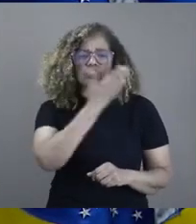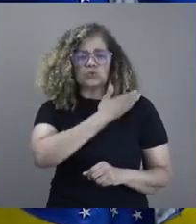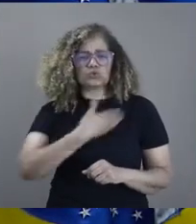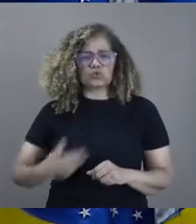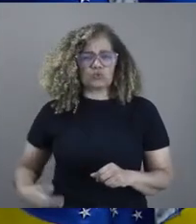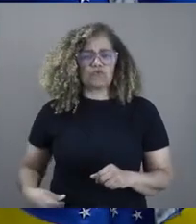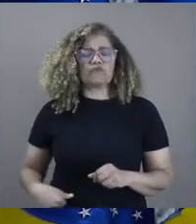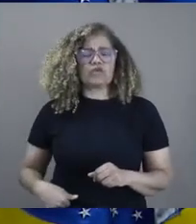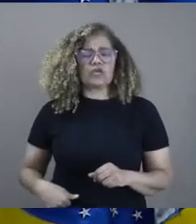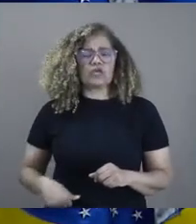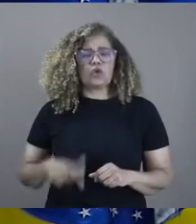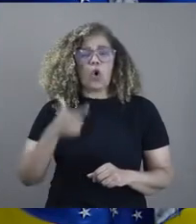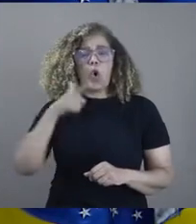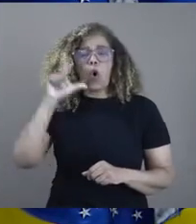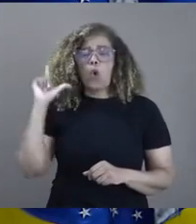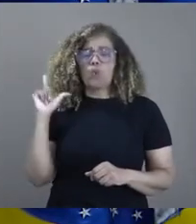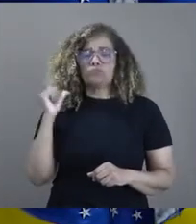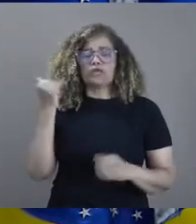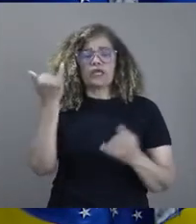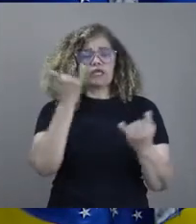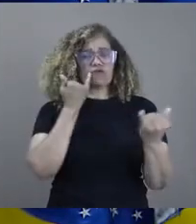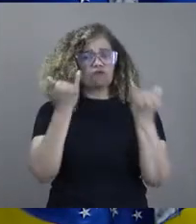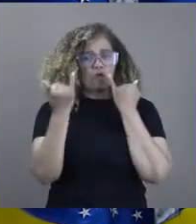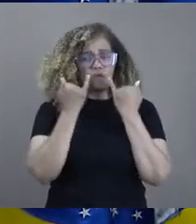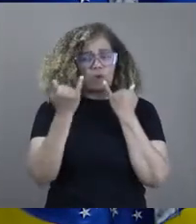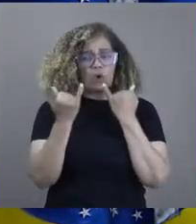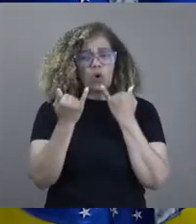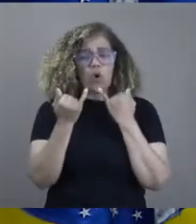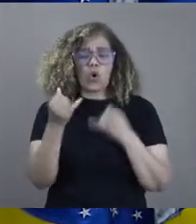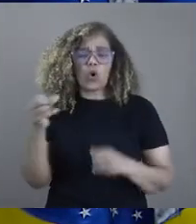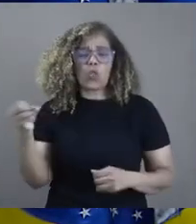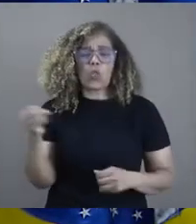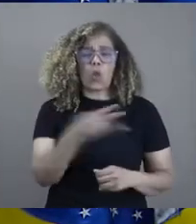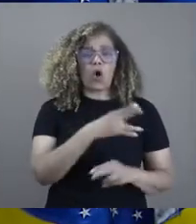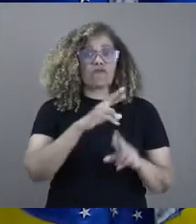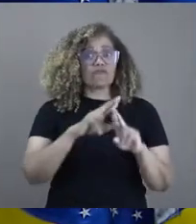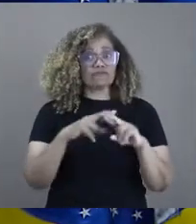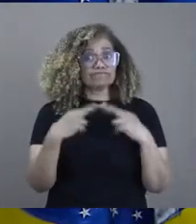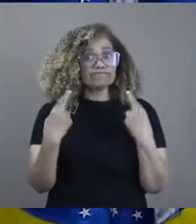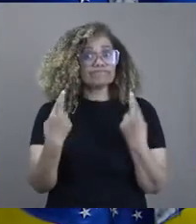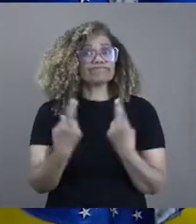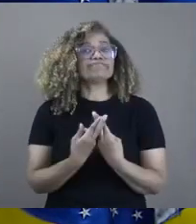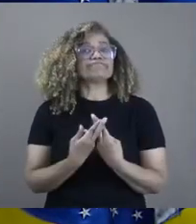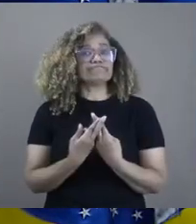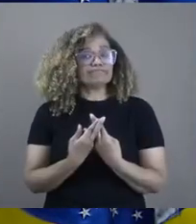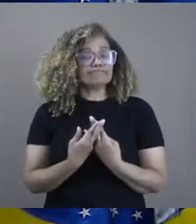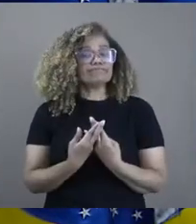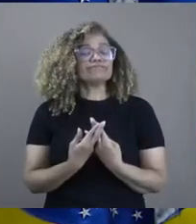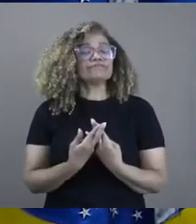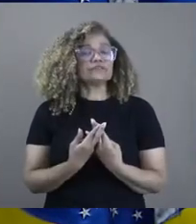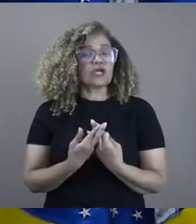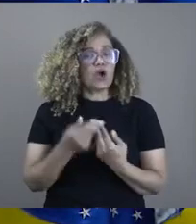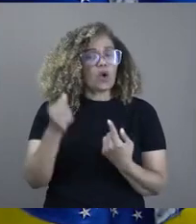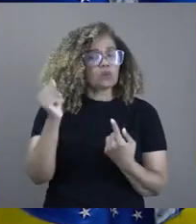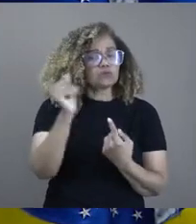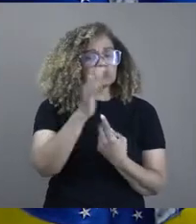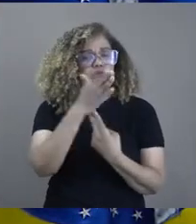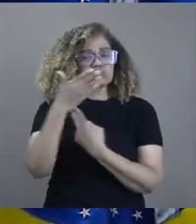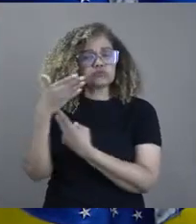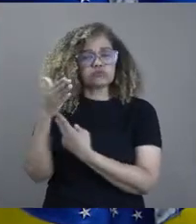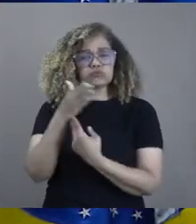anunciou ontem uma nova reunião de chanceleres do